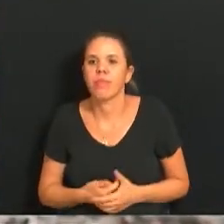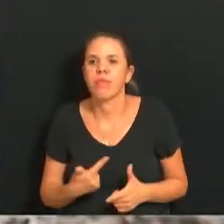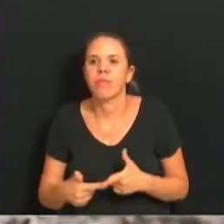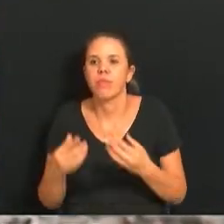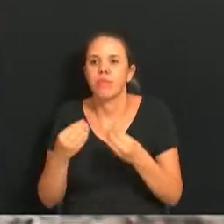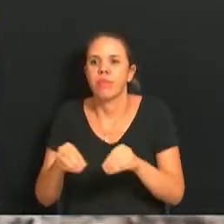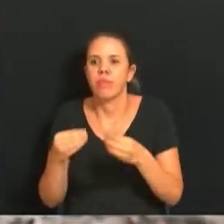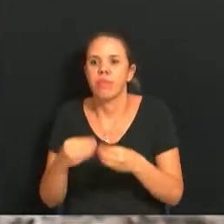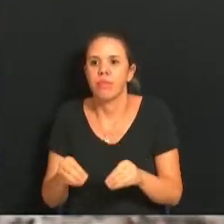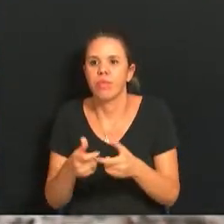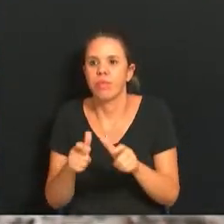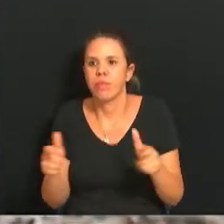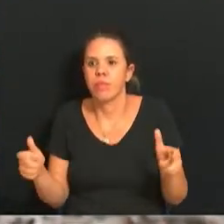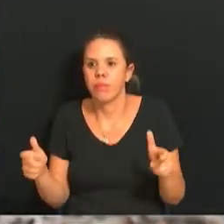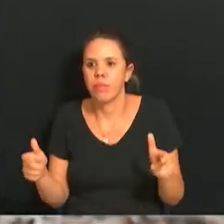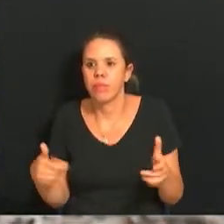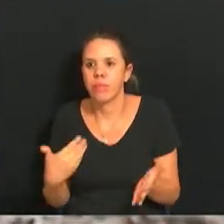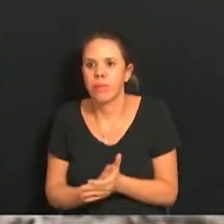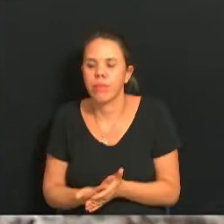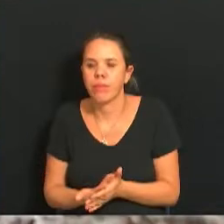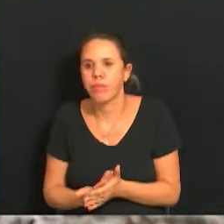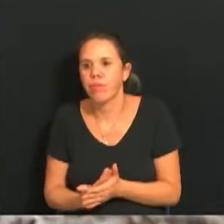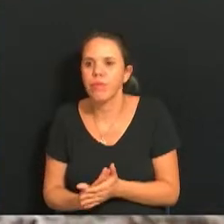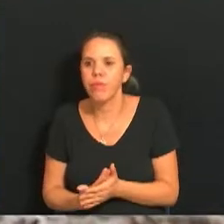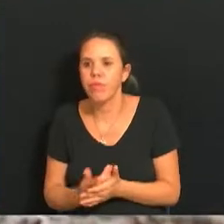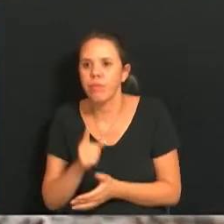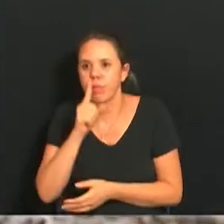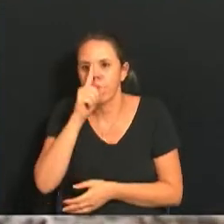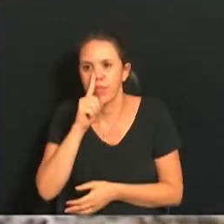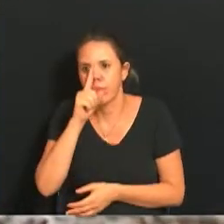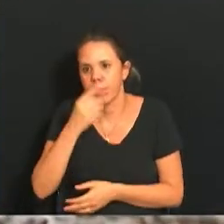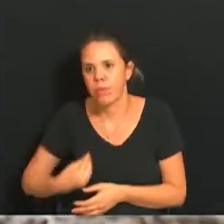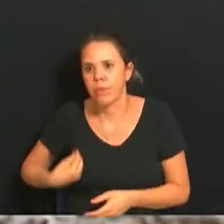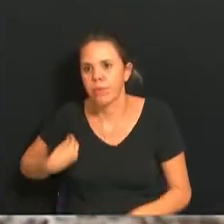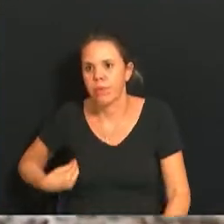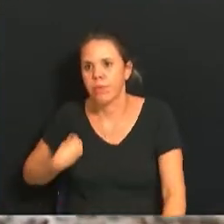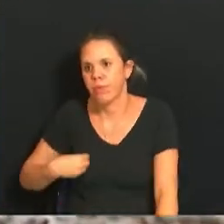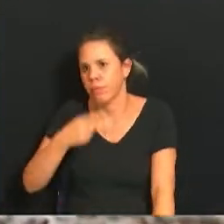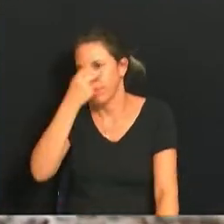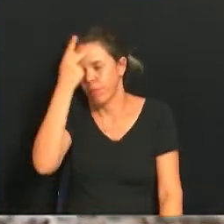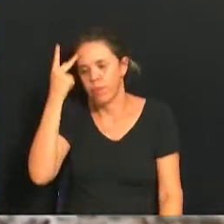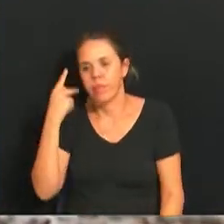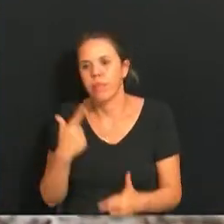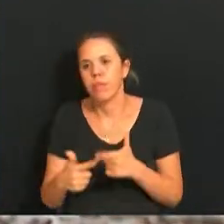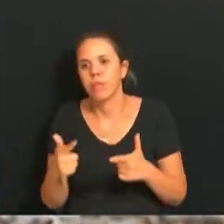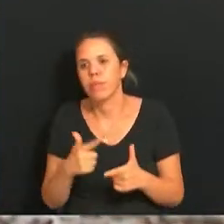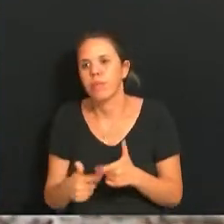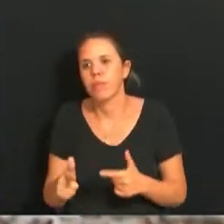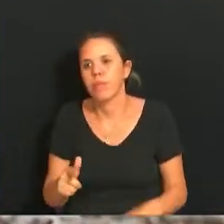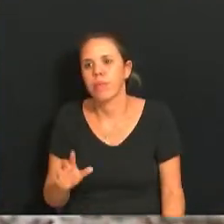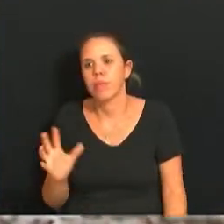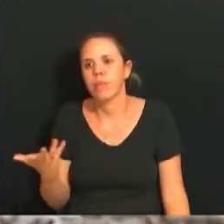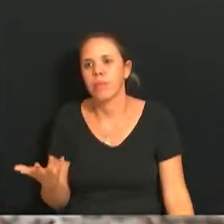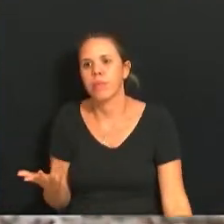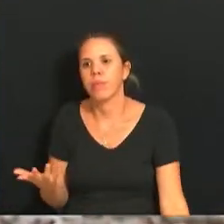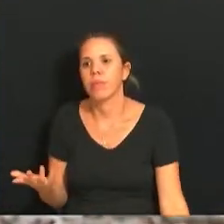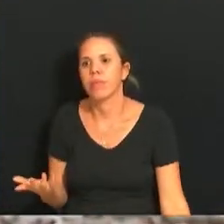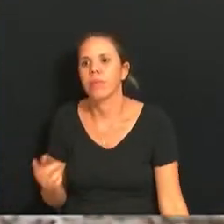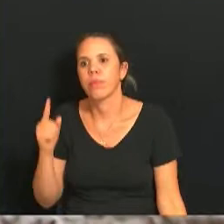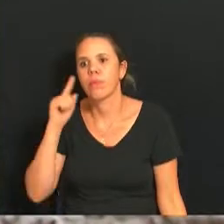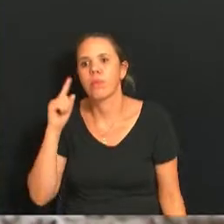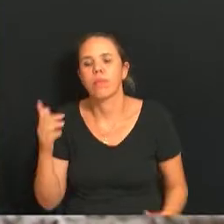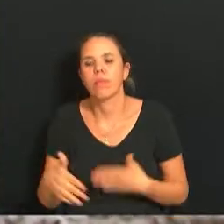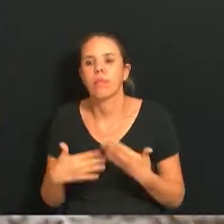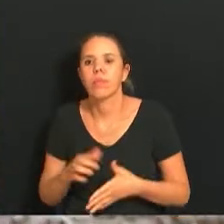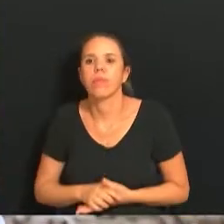prejuízos enormes, até com risco à vida das pessoas, é um problema muito real do nosso dia a dia.